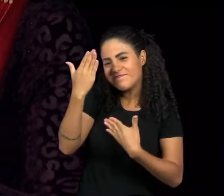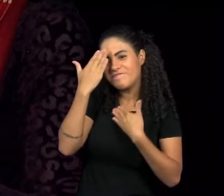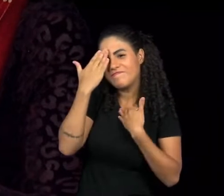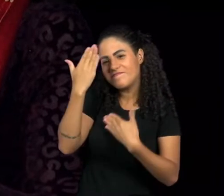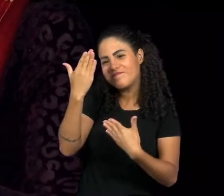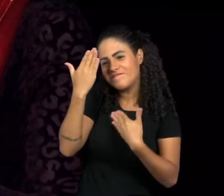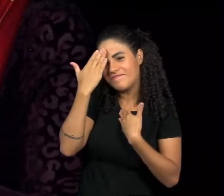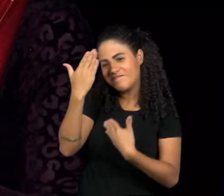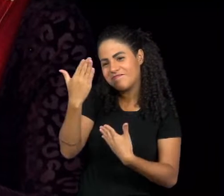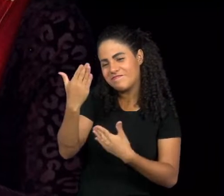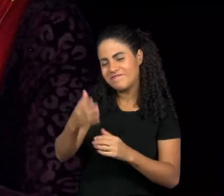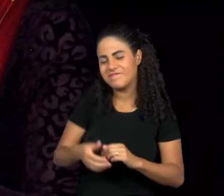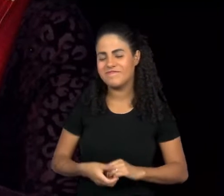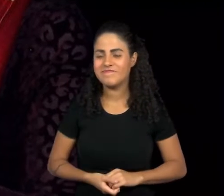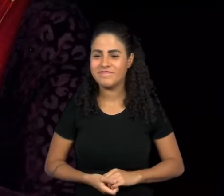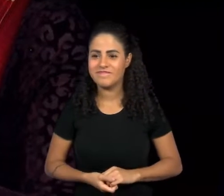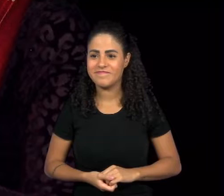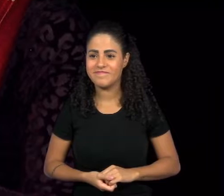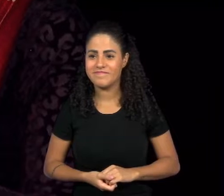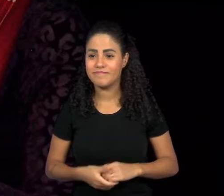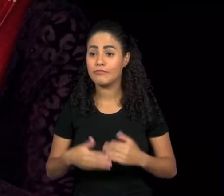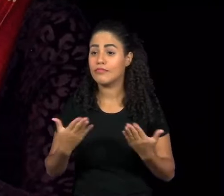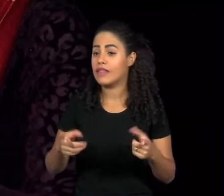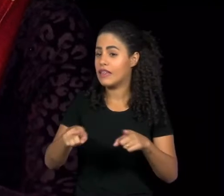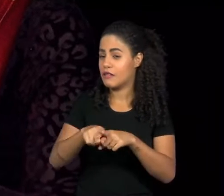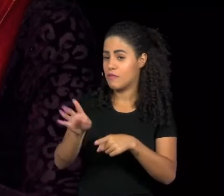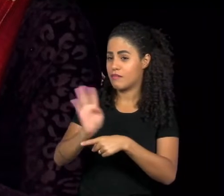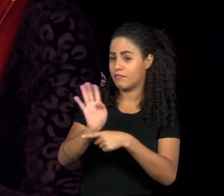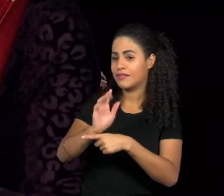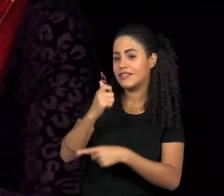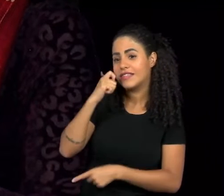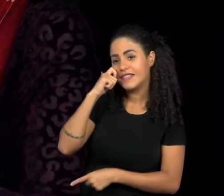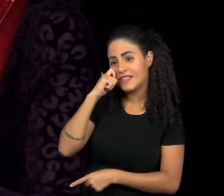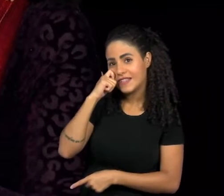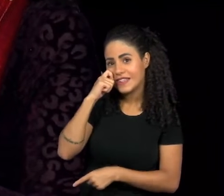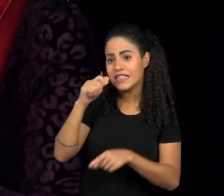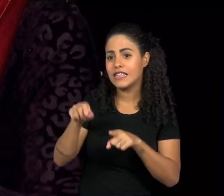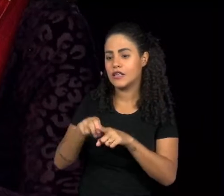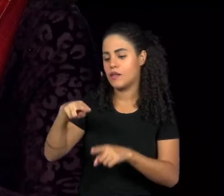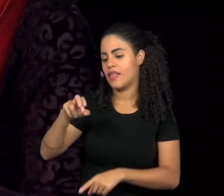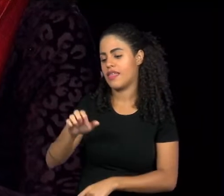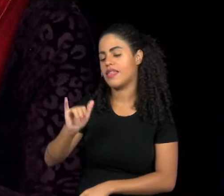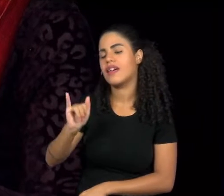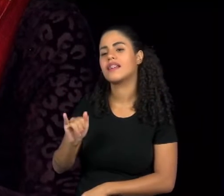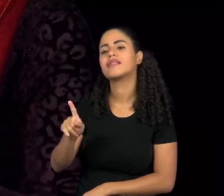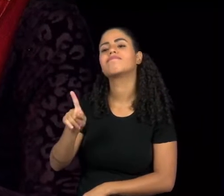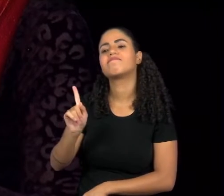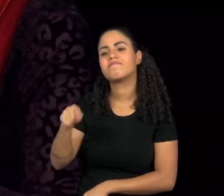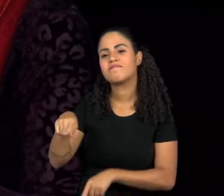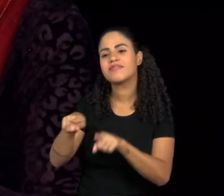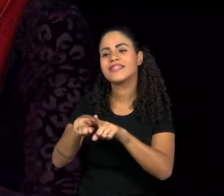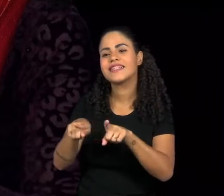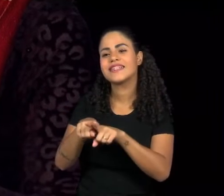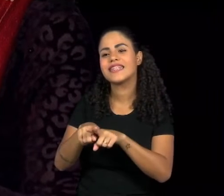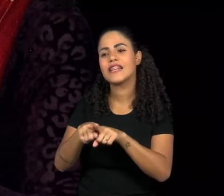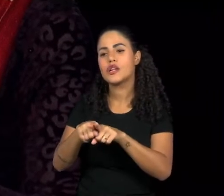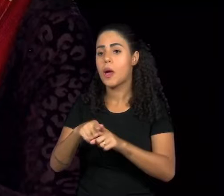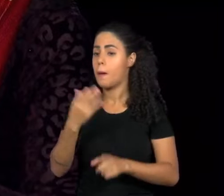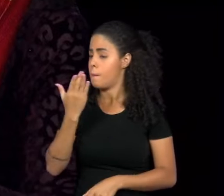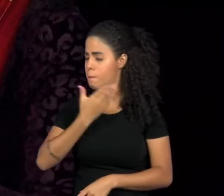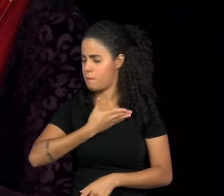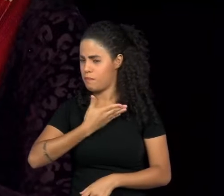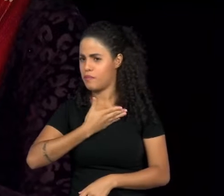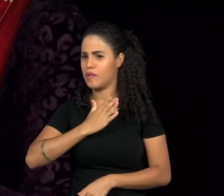obrigada. E pelo depoimento. E o Ney também foi meu colega